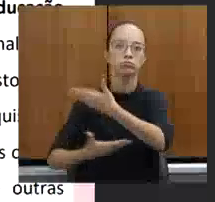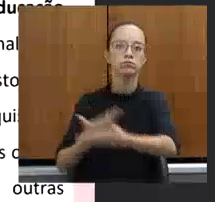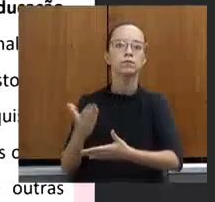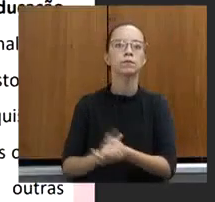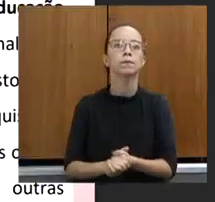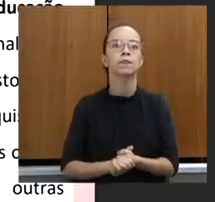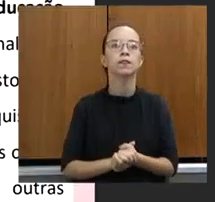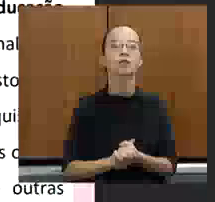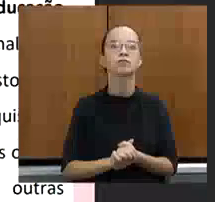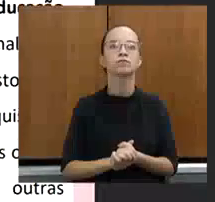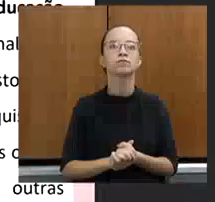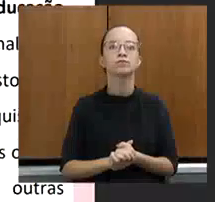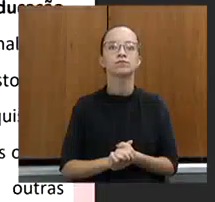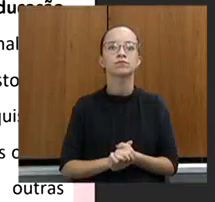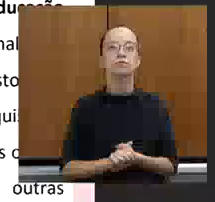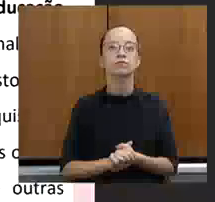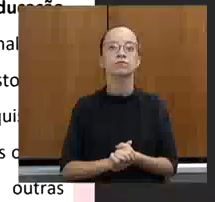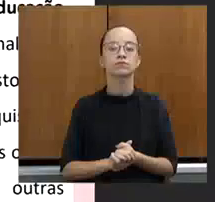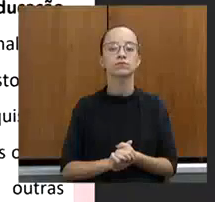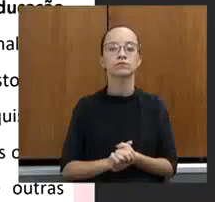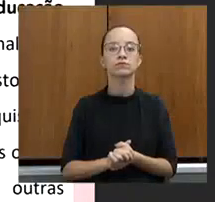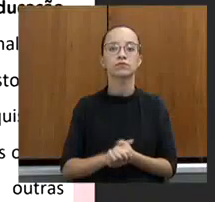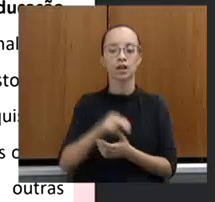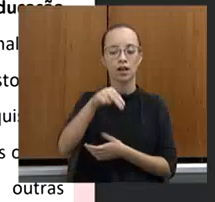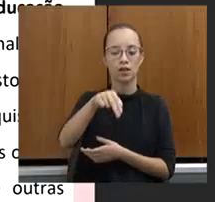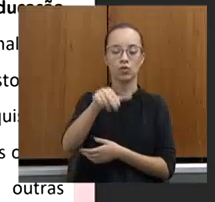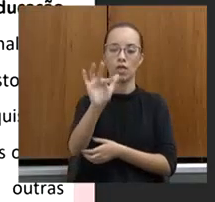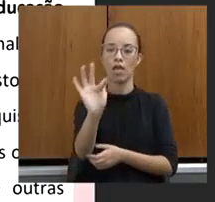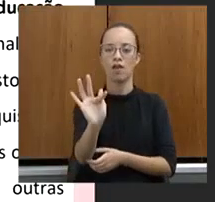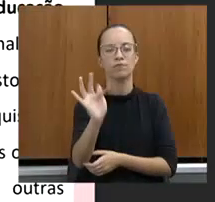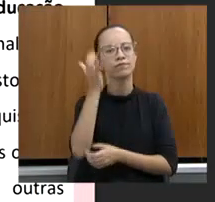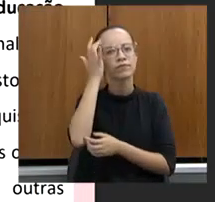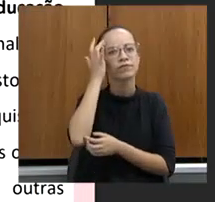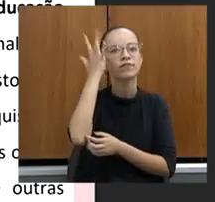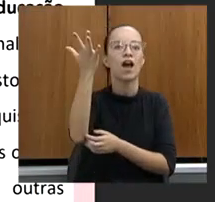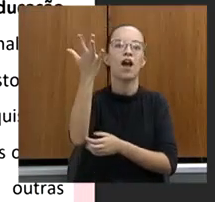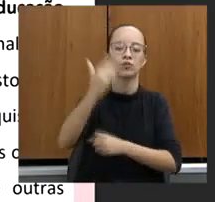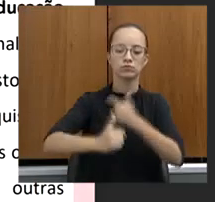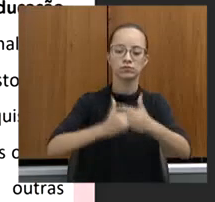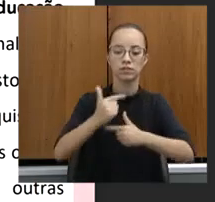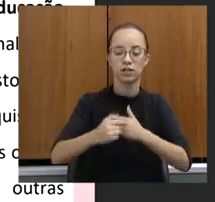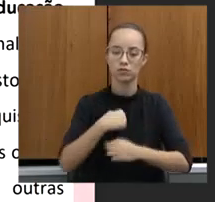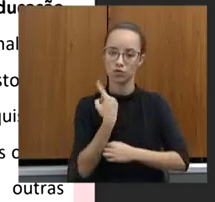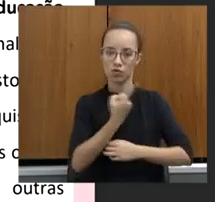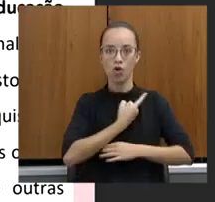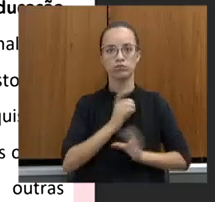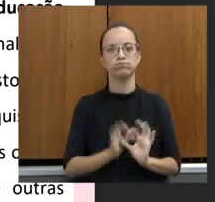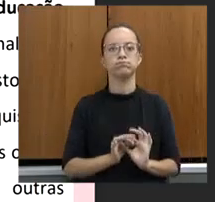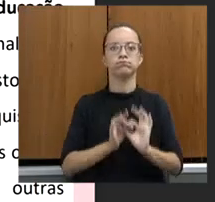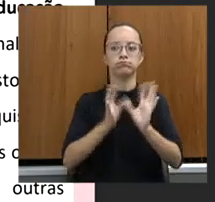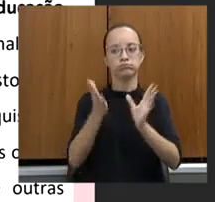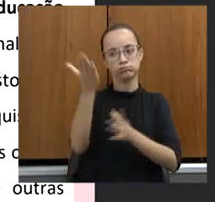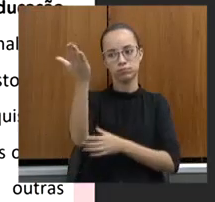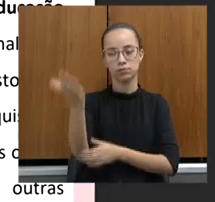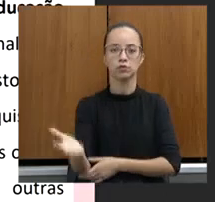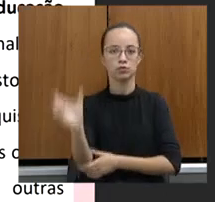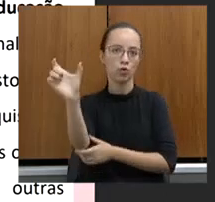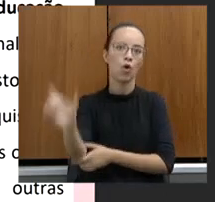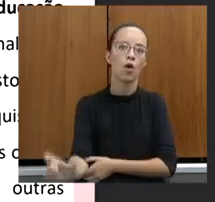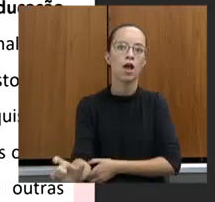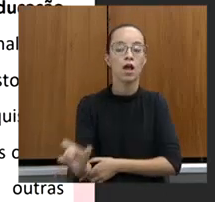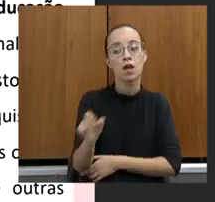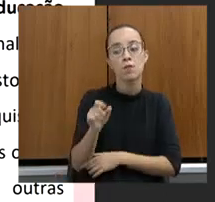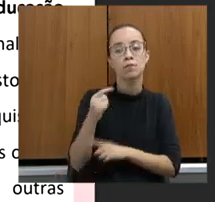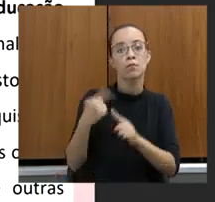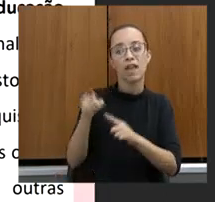favor a nota fiscal fácil é mais um serviço que foi disponibilizado ao contribuinte em que ele já